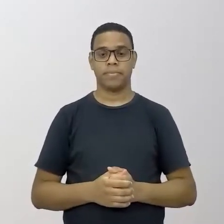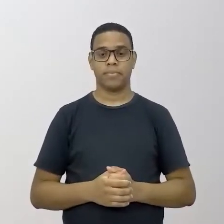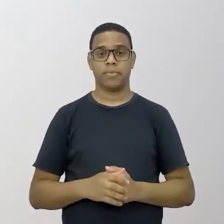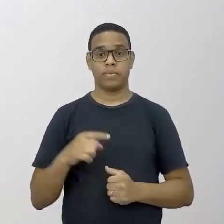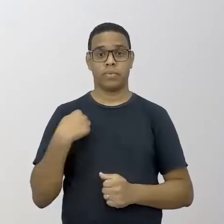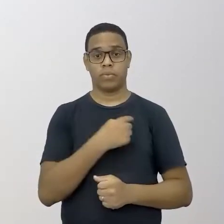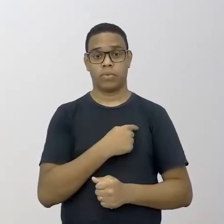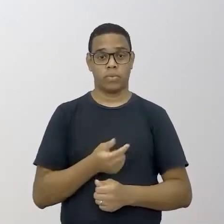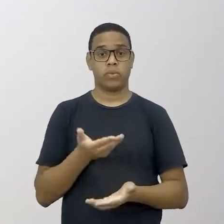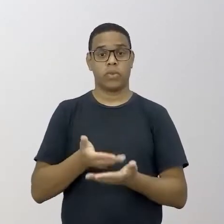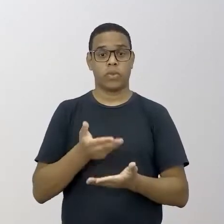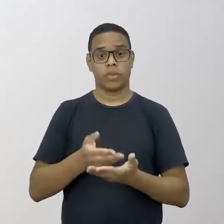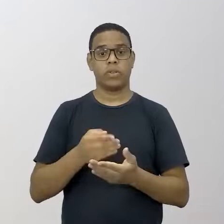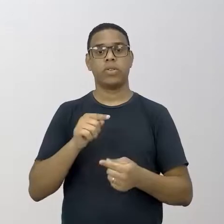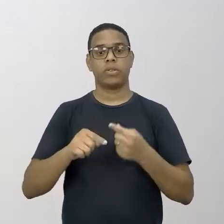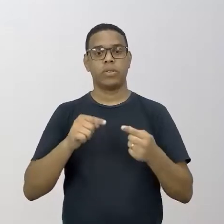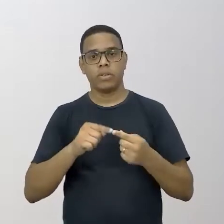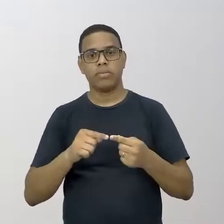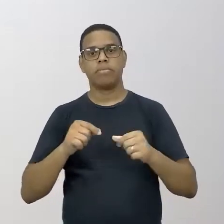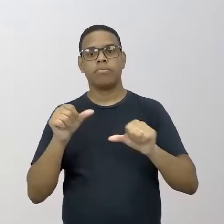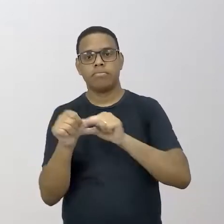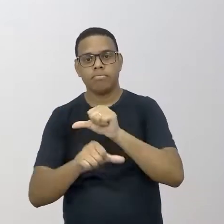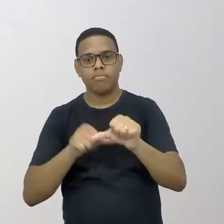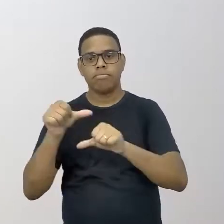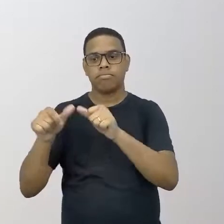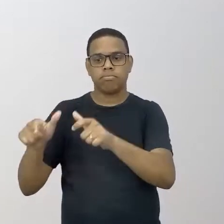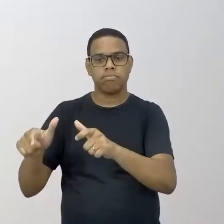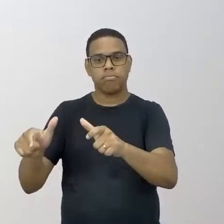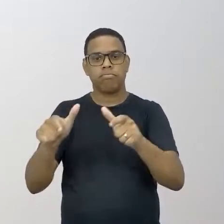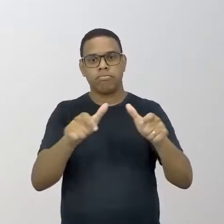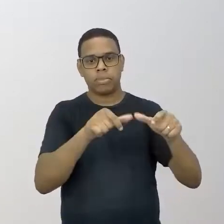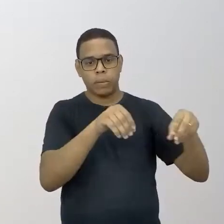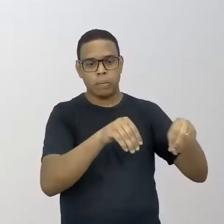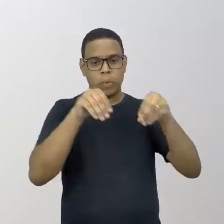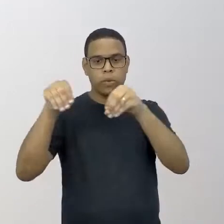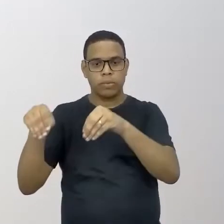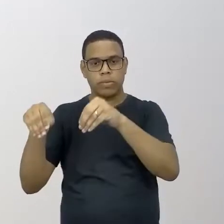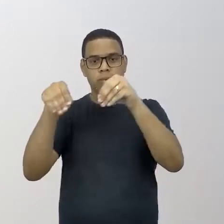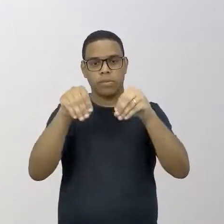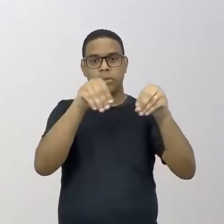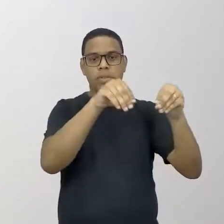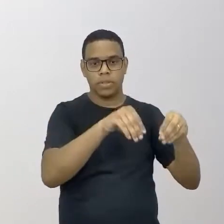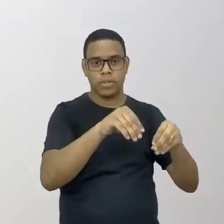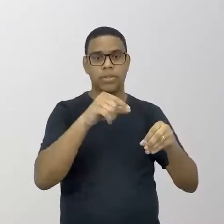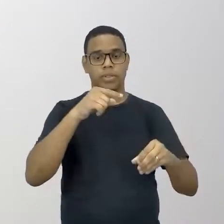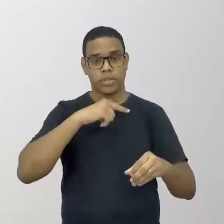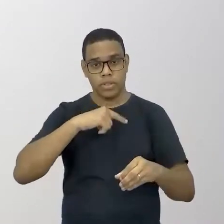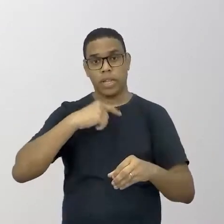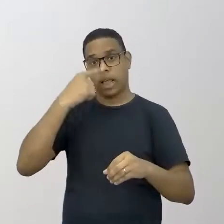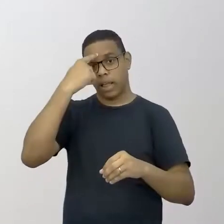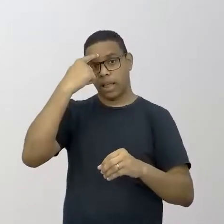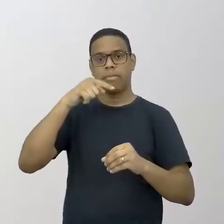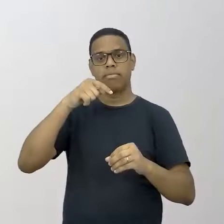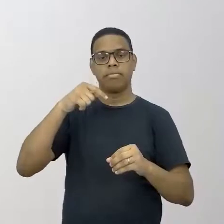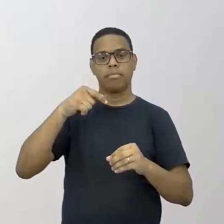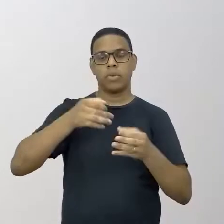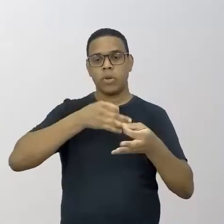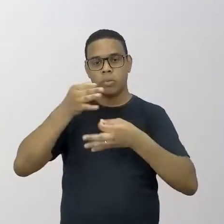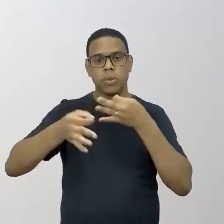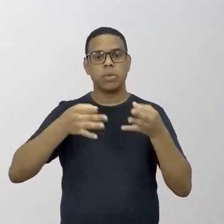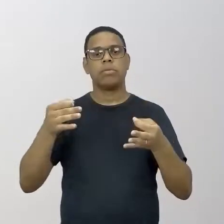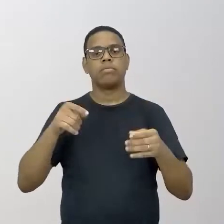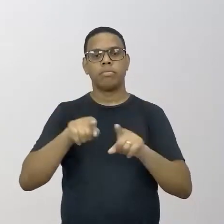viu essas ideias dos deslocamentos, que tem a ver justamente com uma visão de mundo, né? Também como